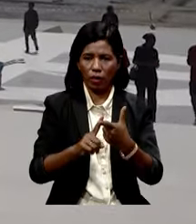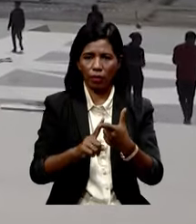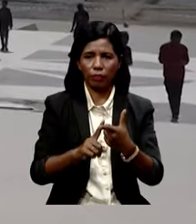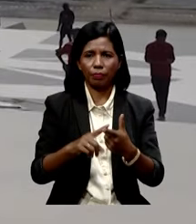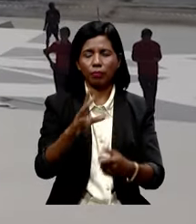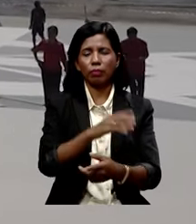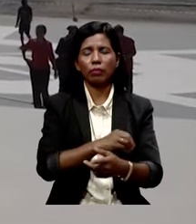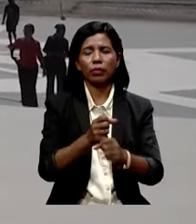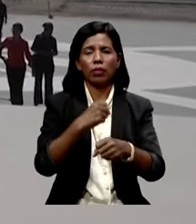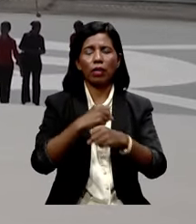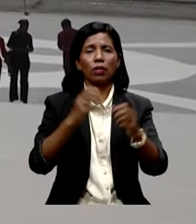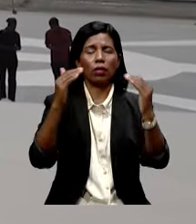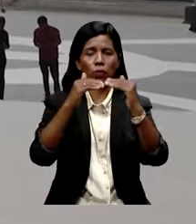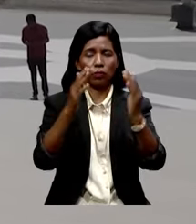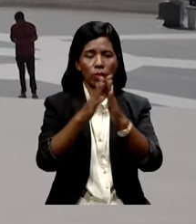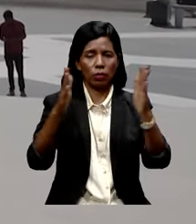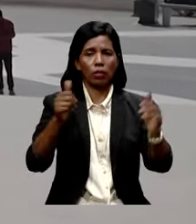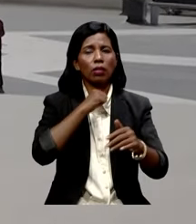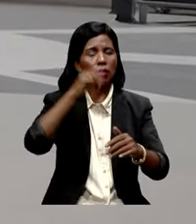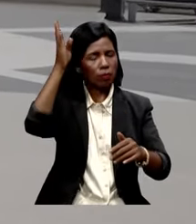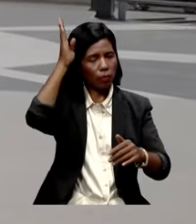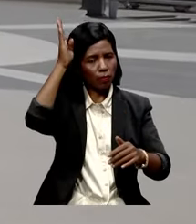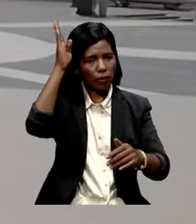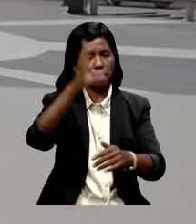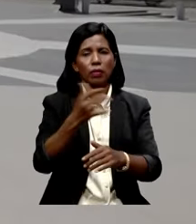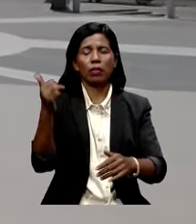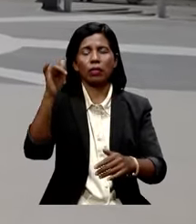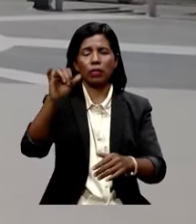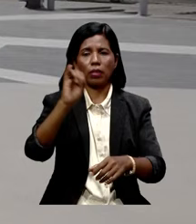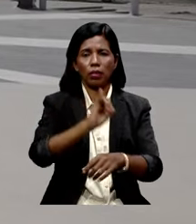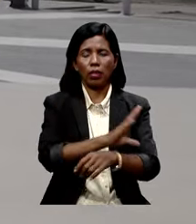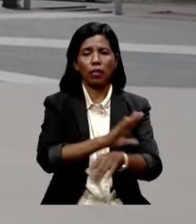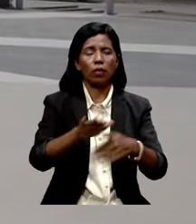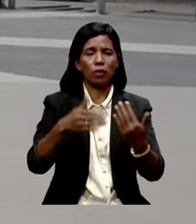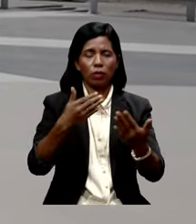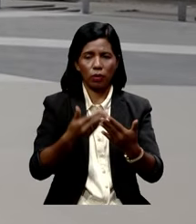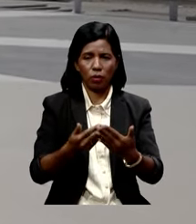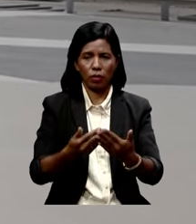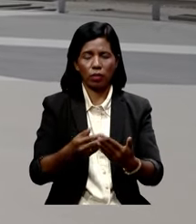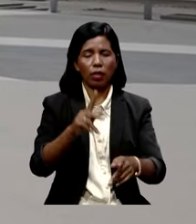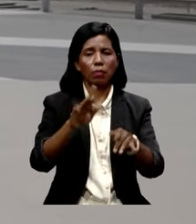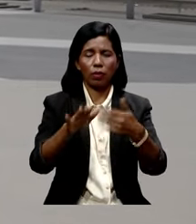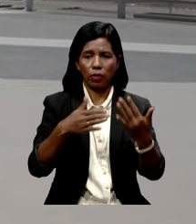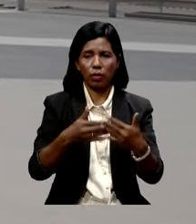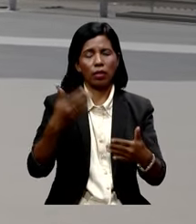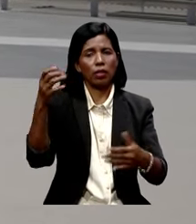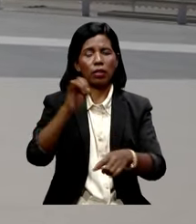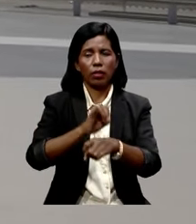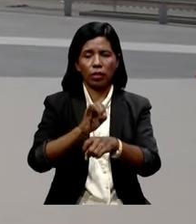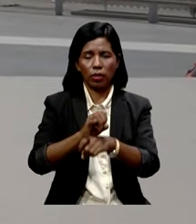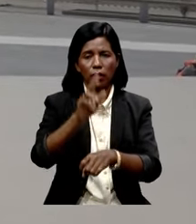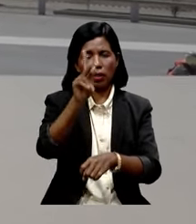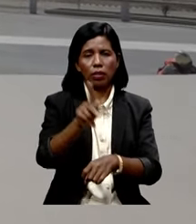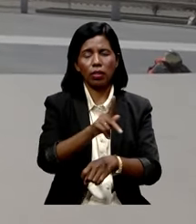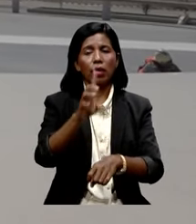Coqueiros, se halo surumutu mos o bispo, padre, madre, diácono, seminarista no catequista Sira e a Igreja Catedral